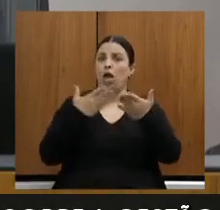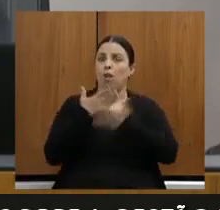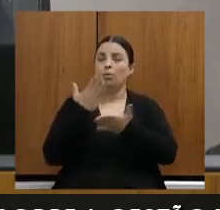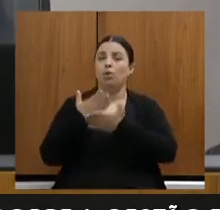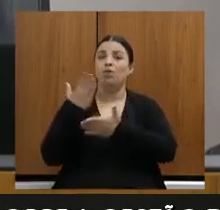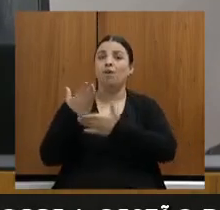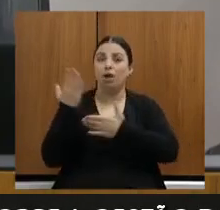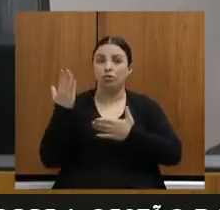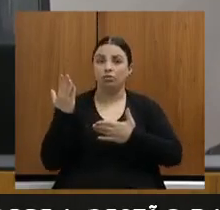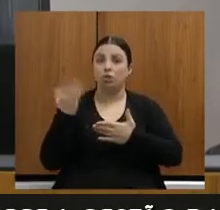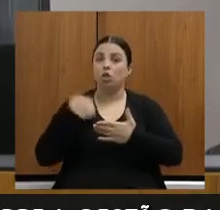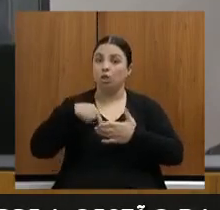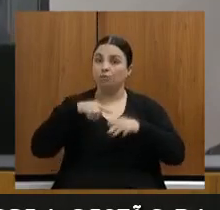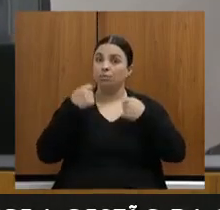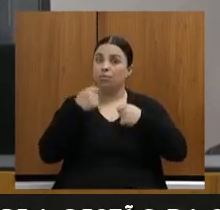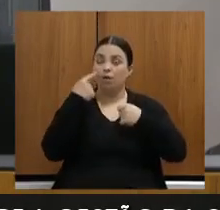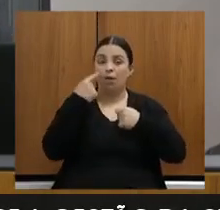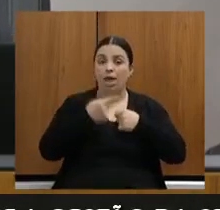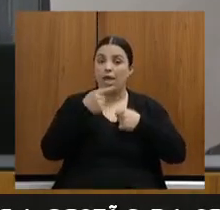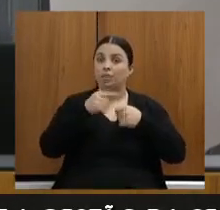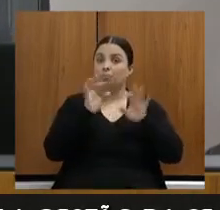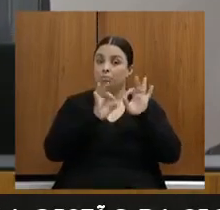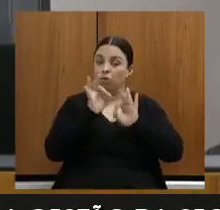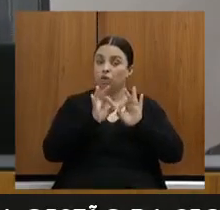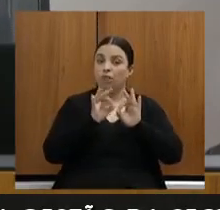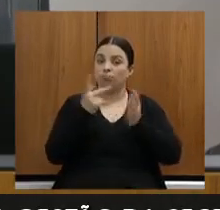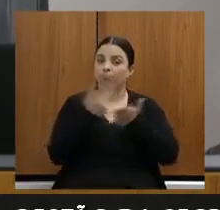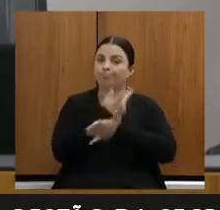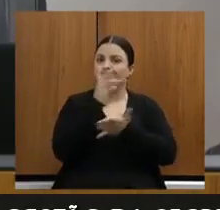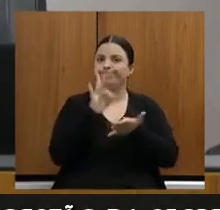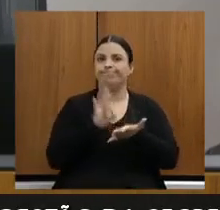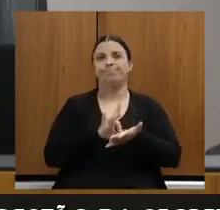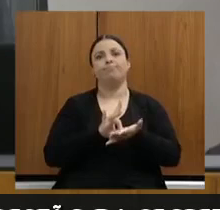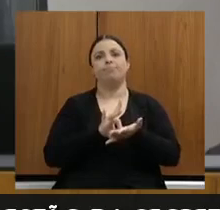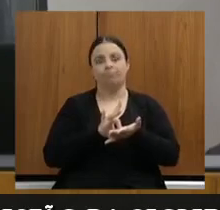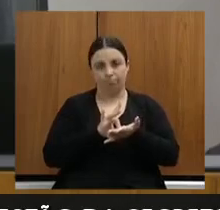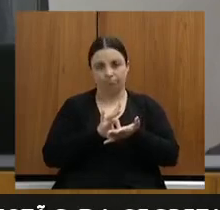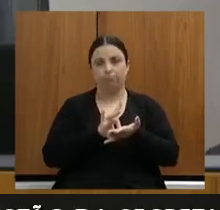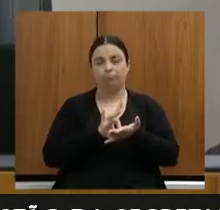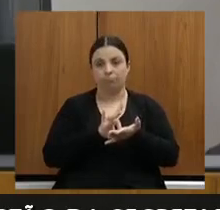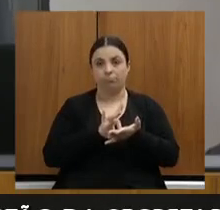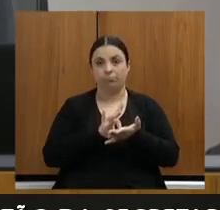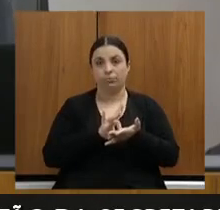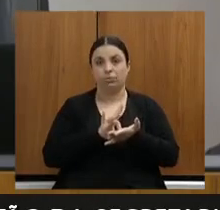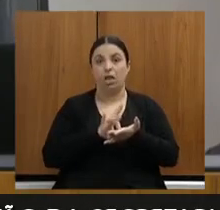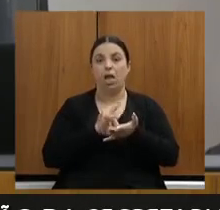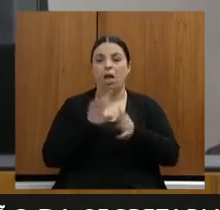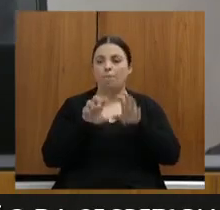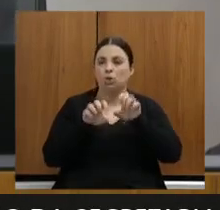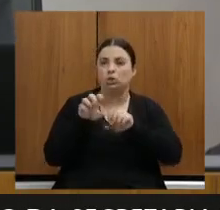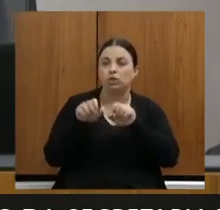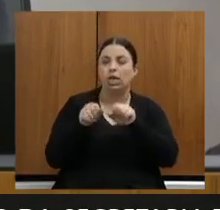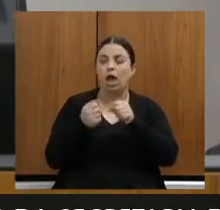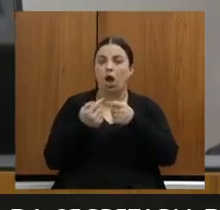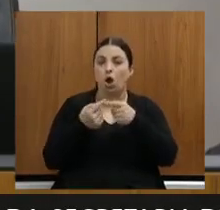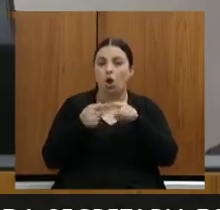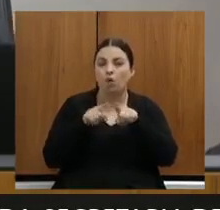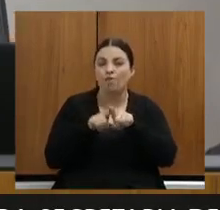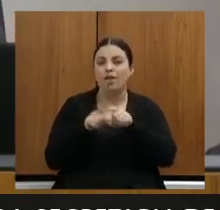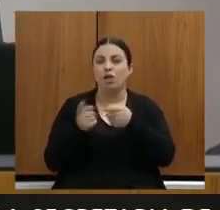precisamos fazer com que esse projeto dizer que seja cumprido seja buscado os convênios com os consórcios